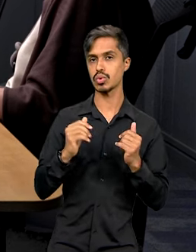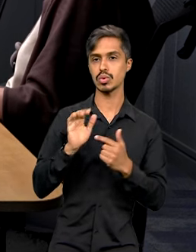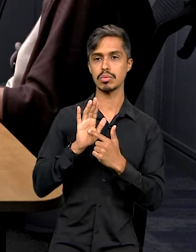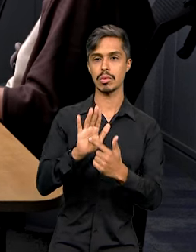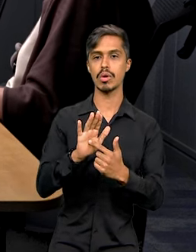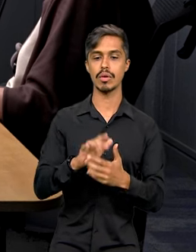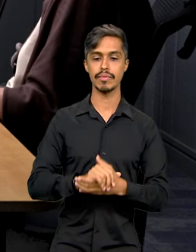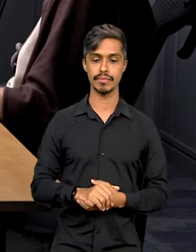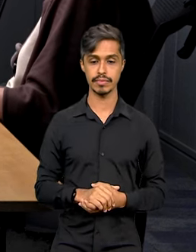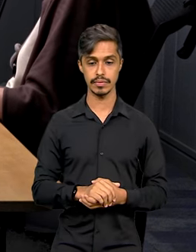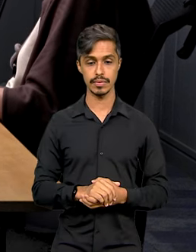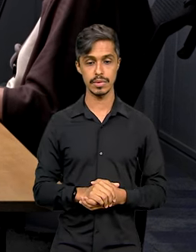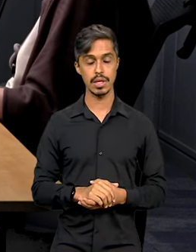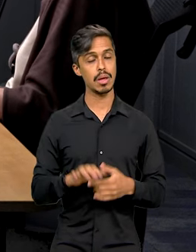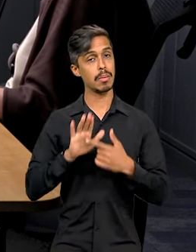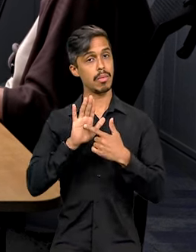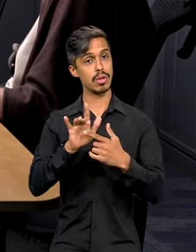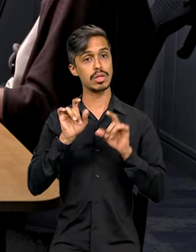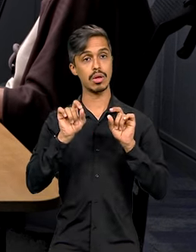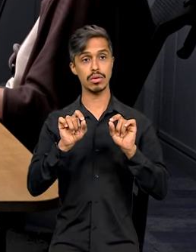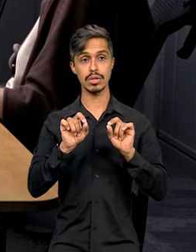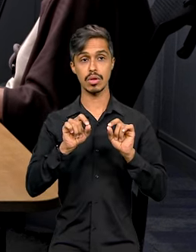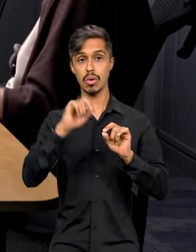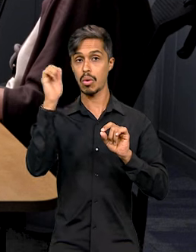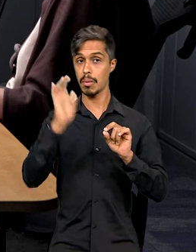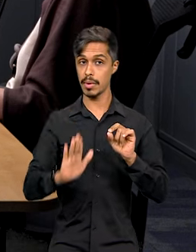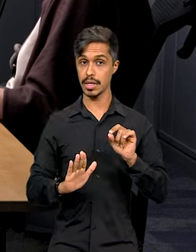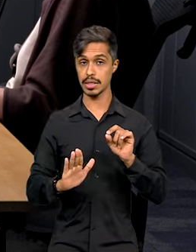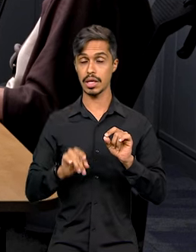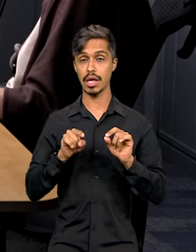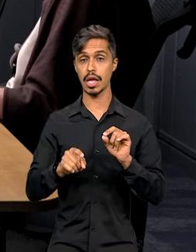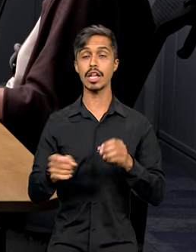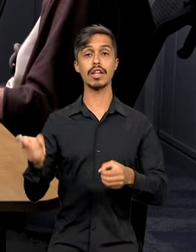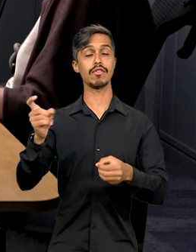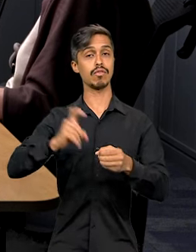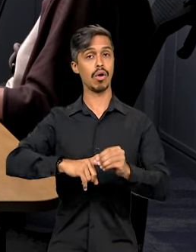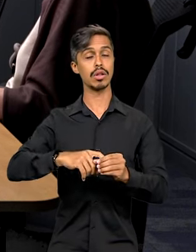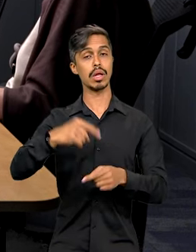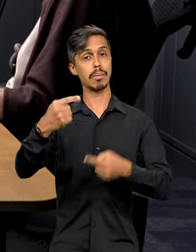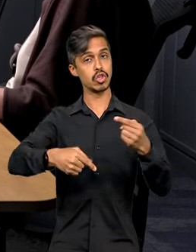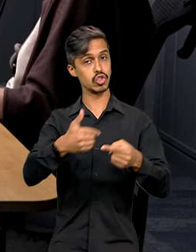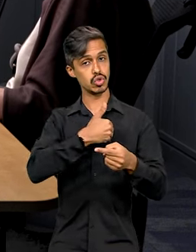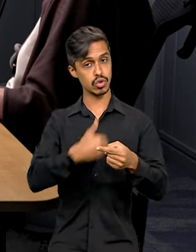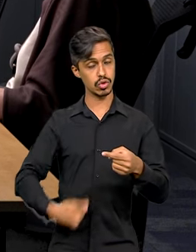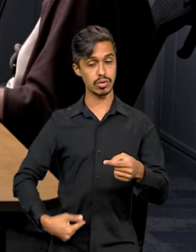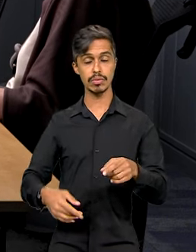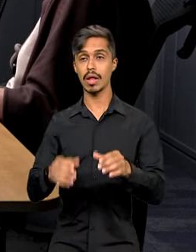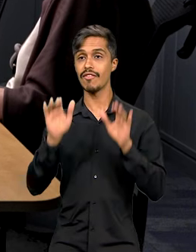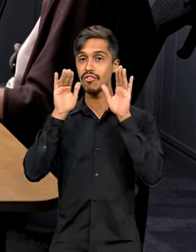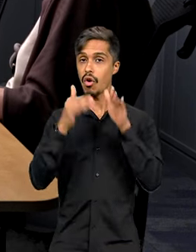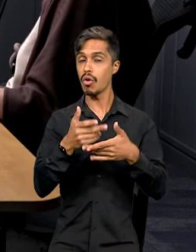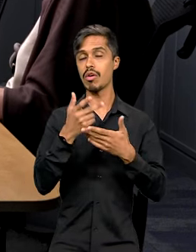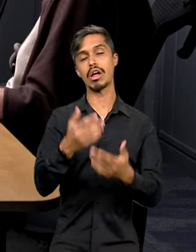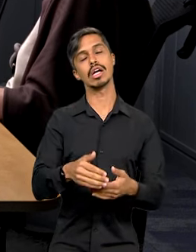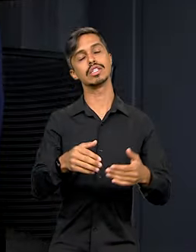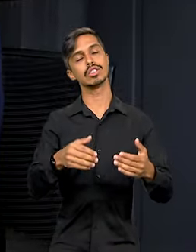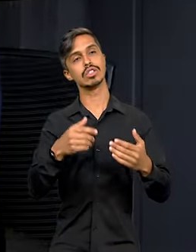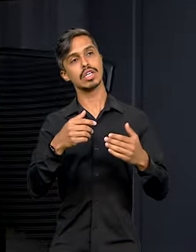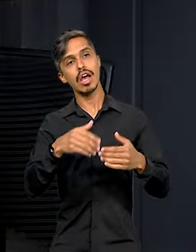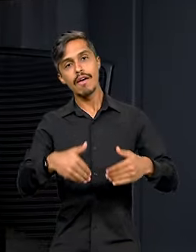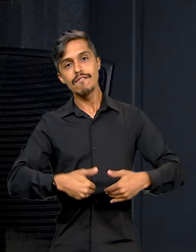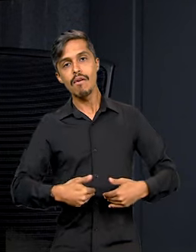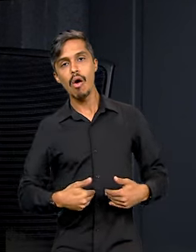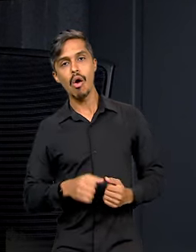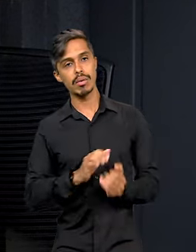trazido eh informar que o Brasil ele retoma não só as políticas públicas para combater fome